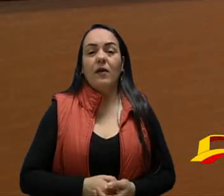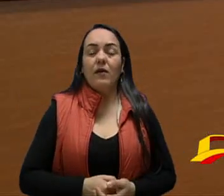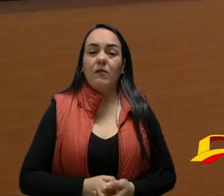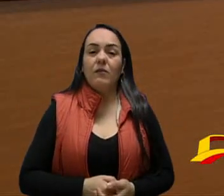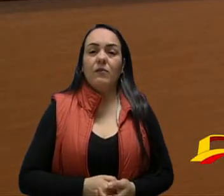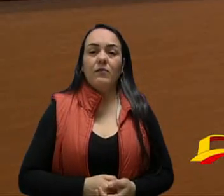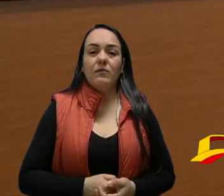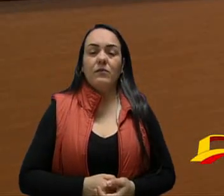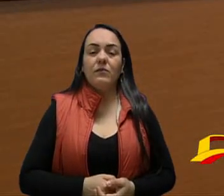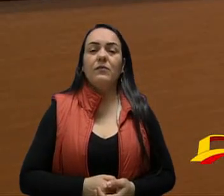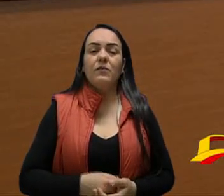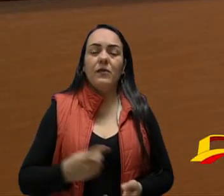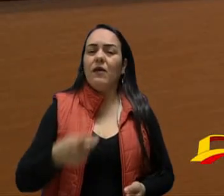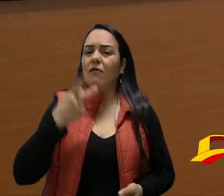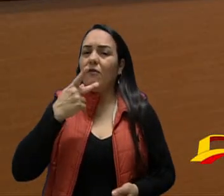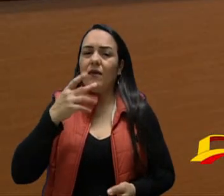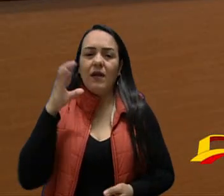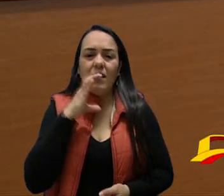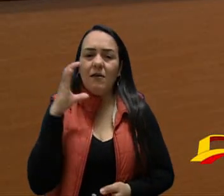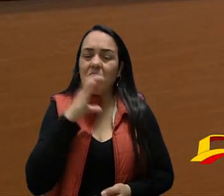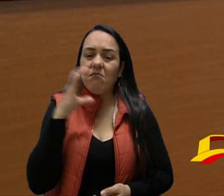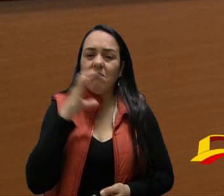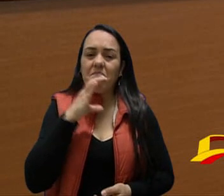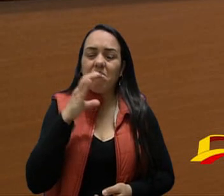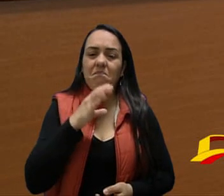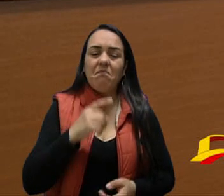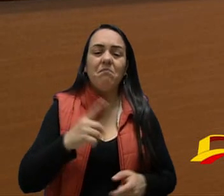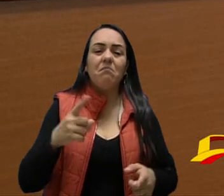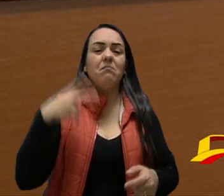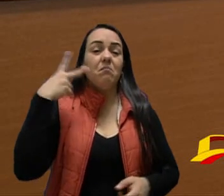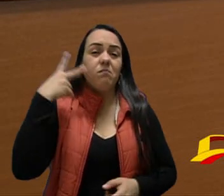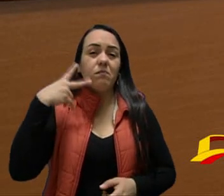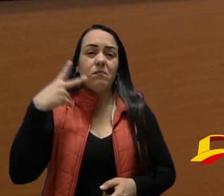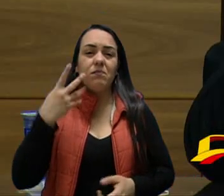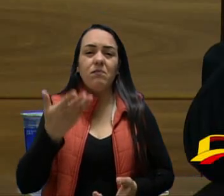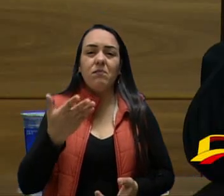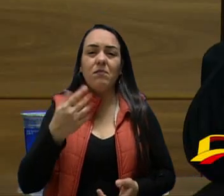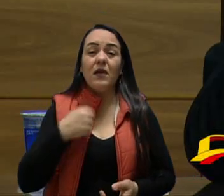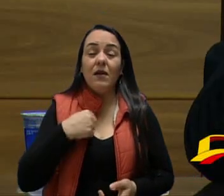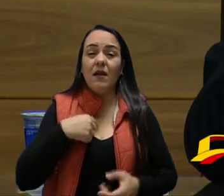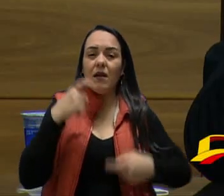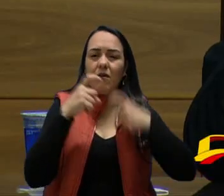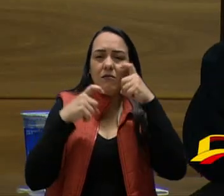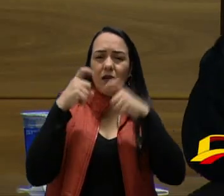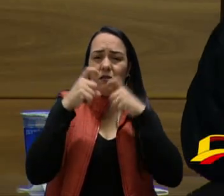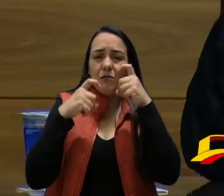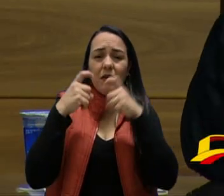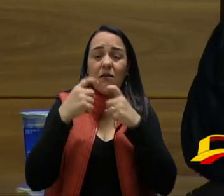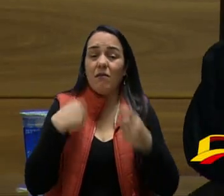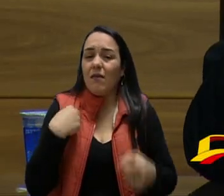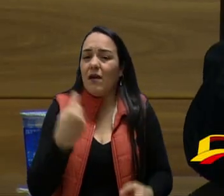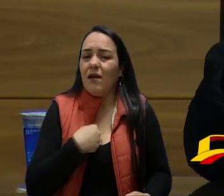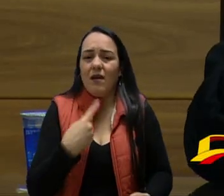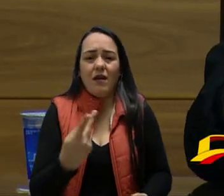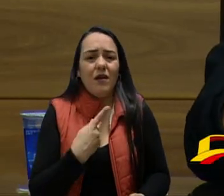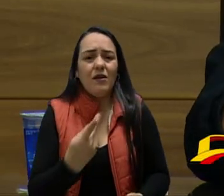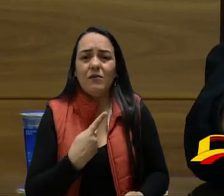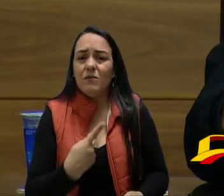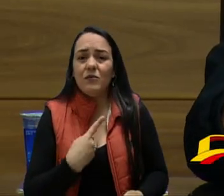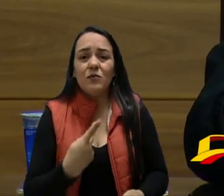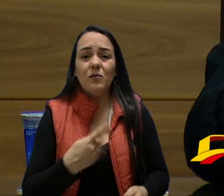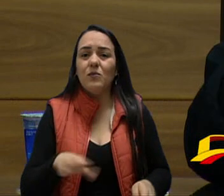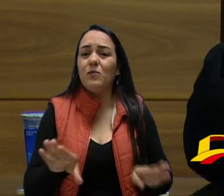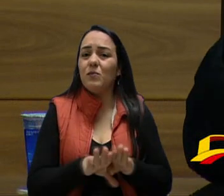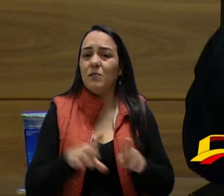tati a bem rapidinho só diga para o vereador tá que é preocupação dele já também é nossa